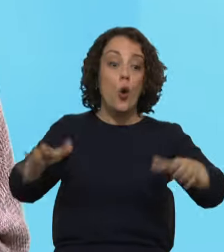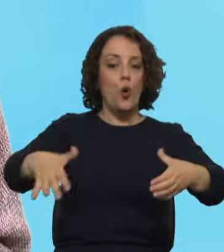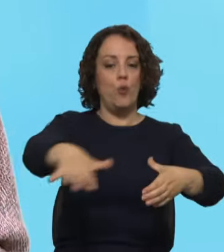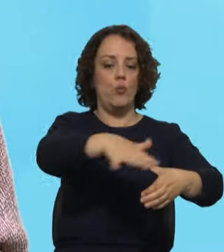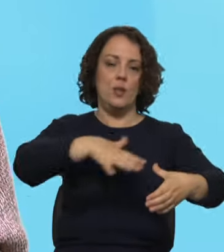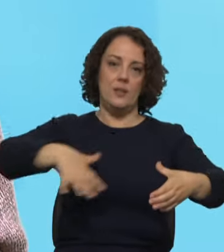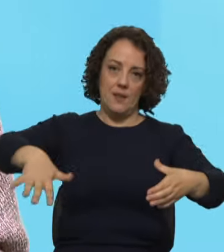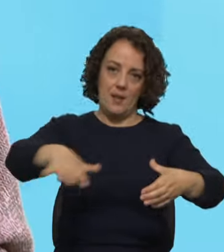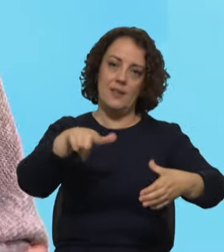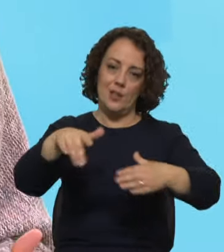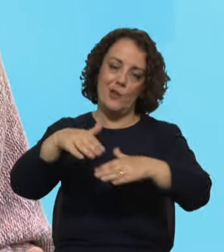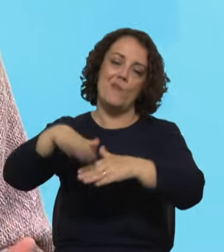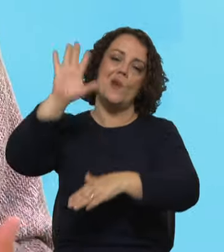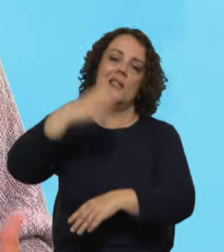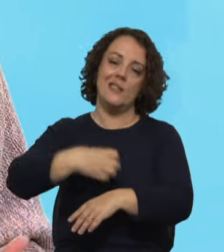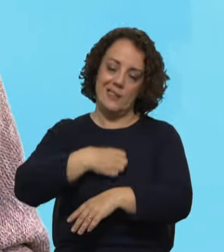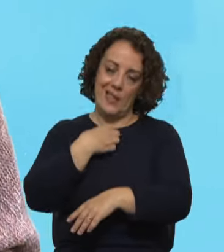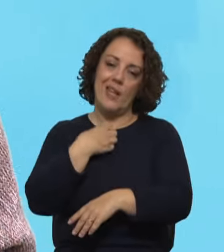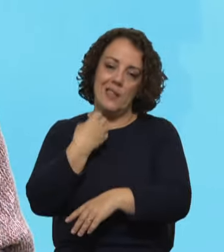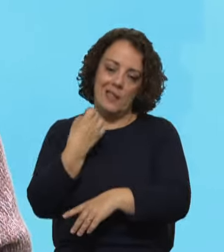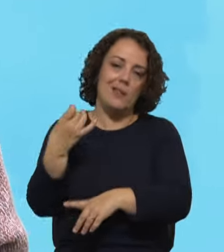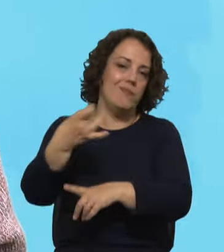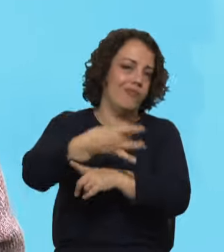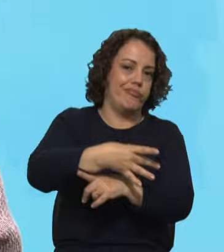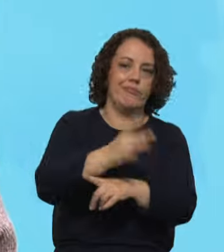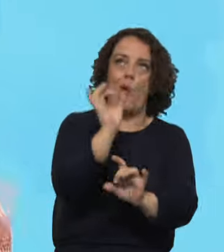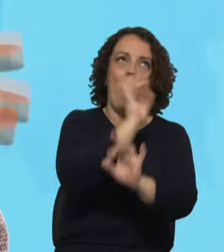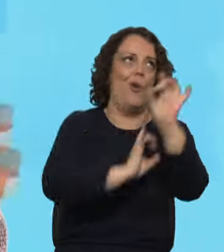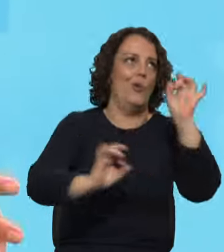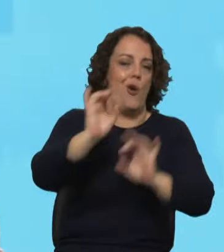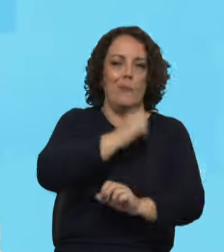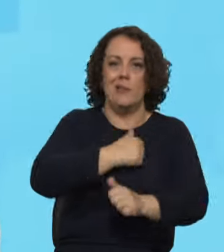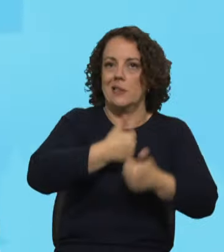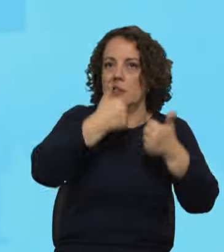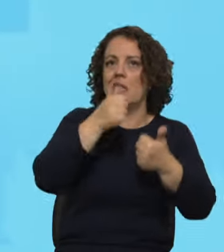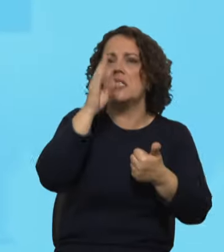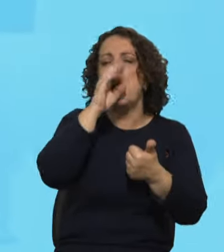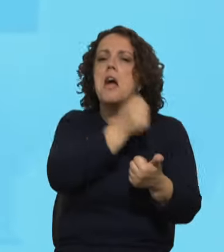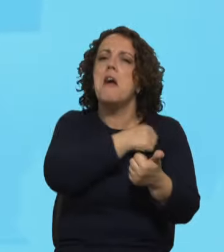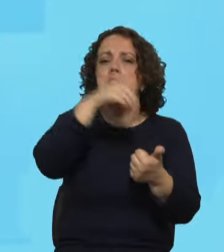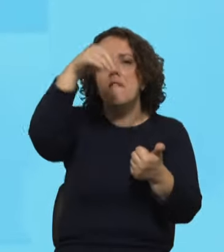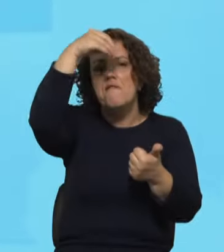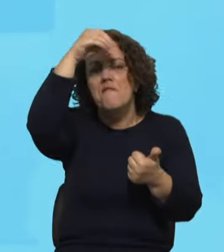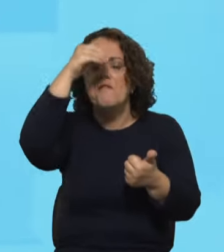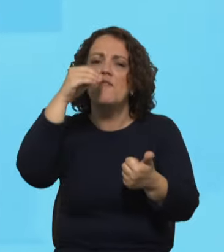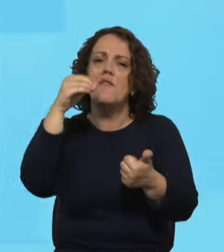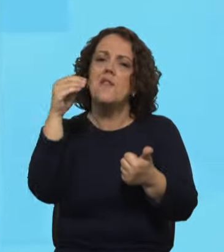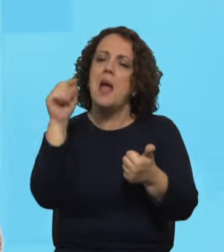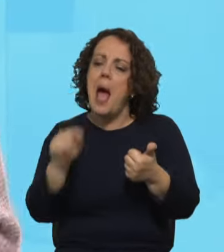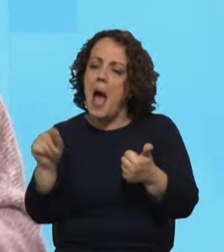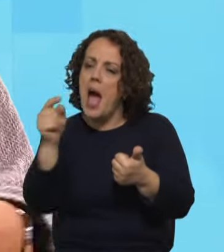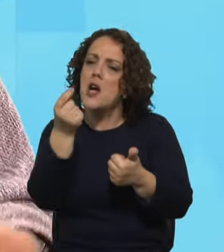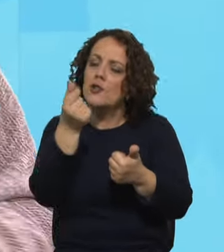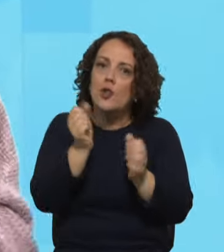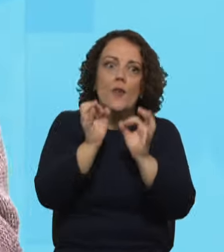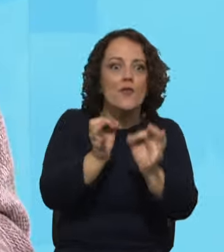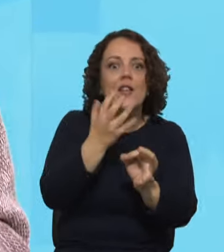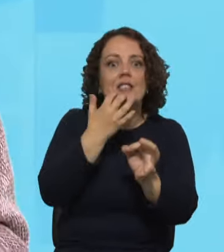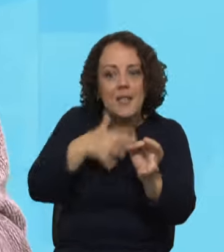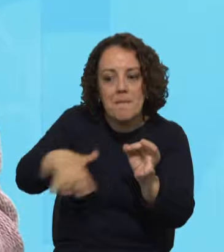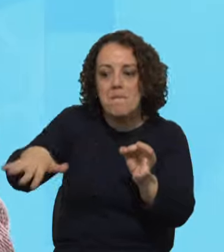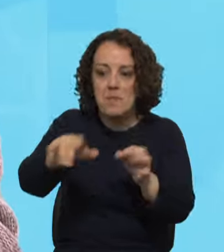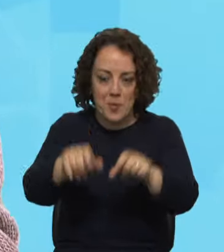sente-se muito mais do que do que na vida em qualquer cidade europeia não é se calhar se fos às vilas e aos meios mais rurais ainda se sente um bocadinho mas